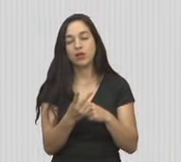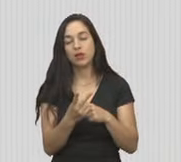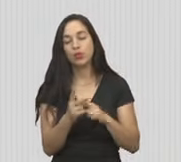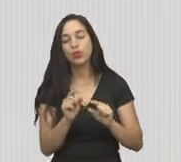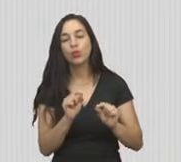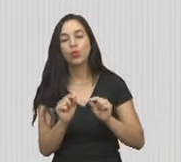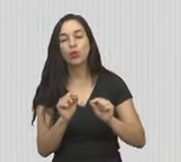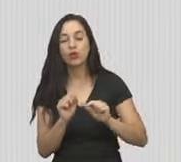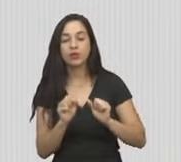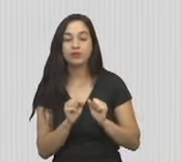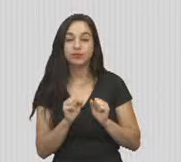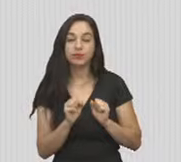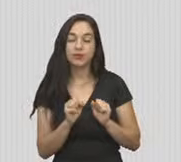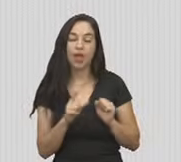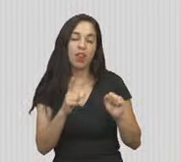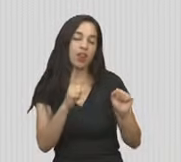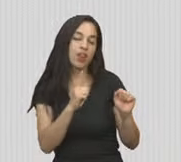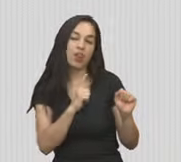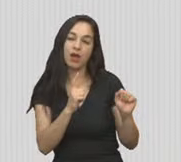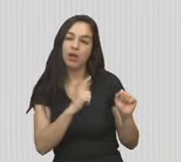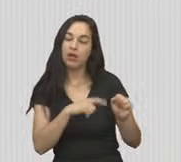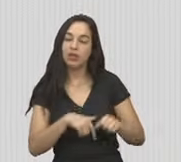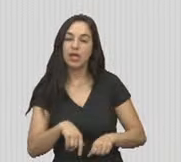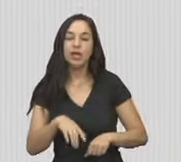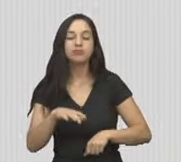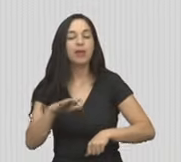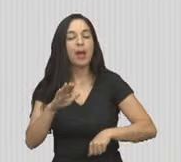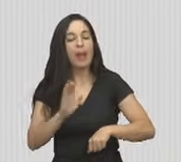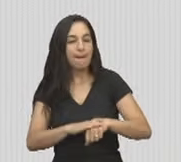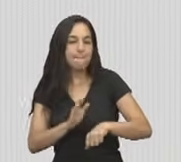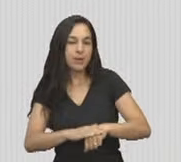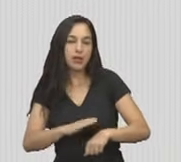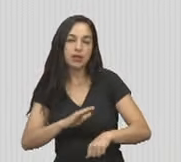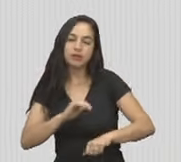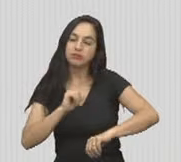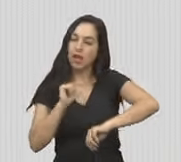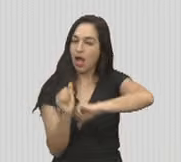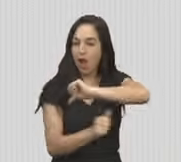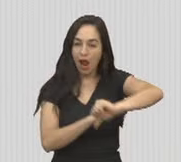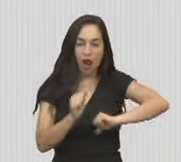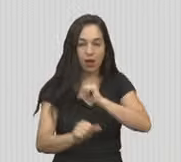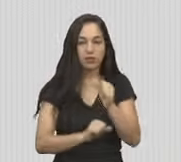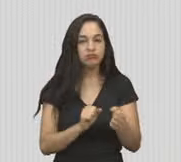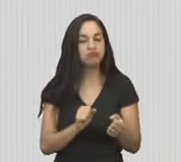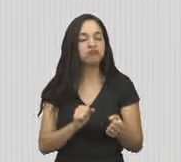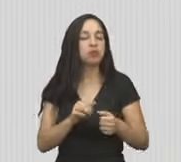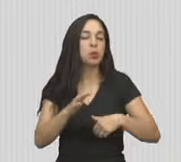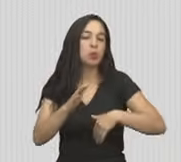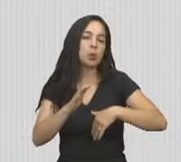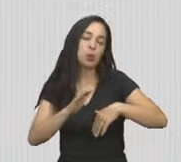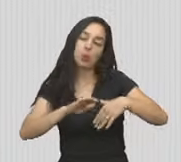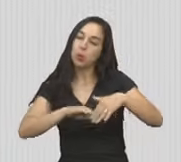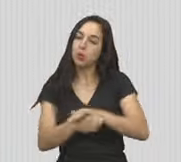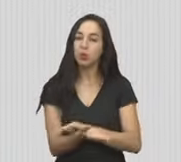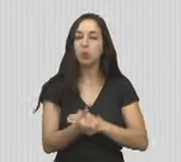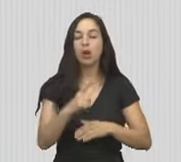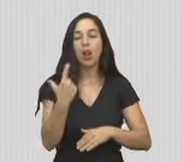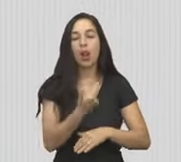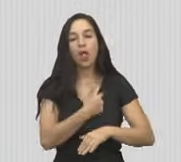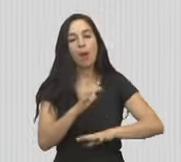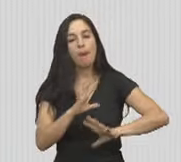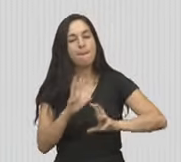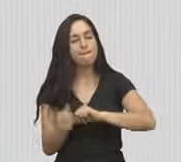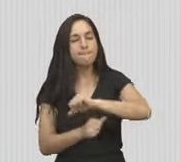de metodologias, de mudança de hábitos, de tudo que a gente pode mudar na nossa